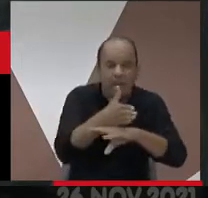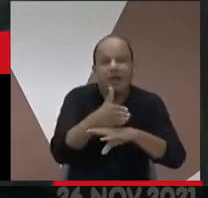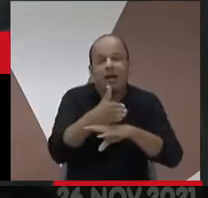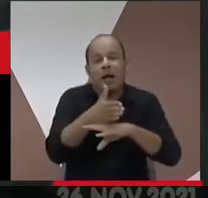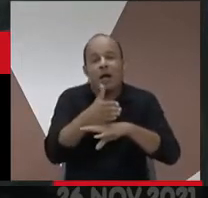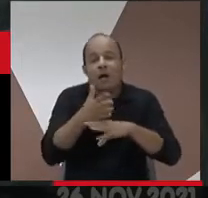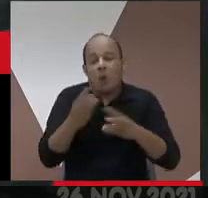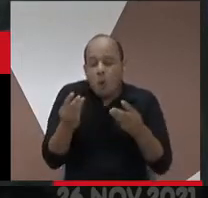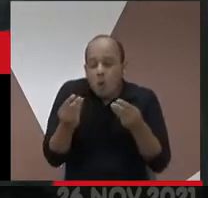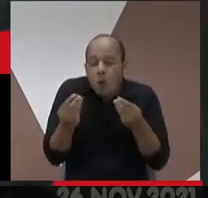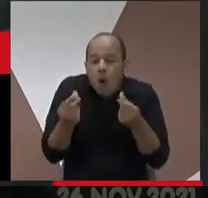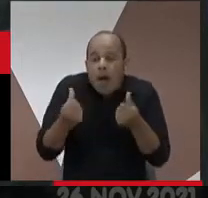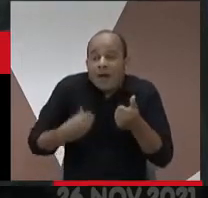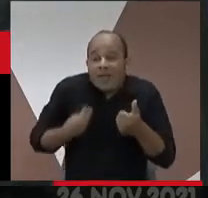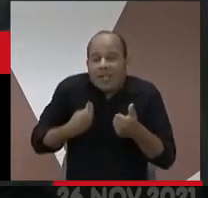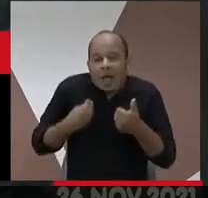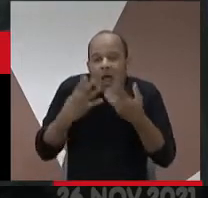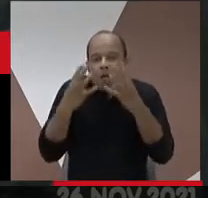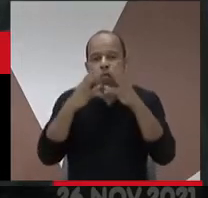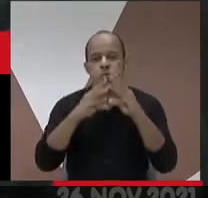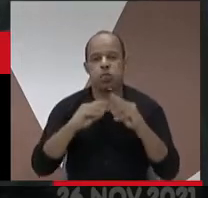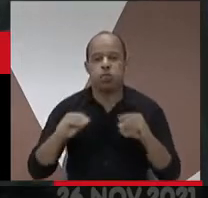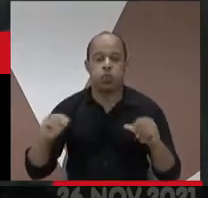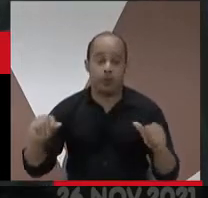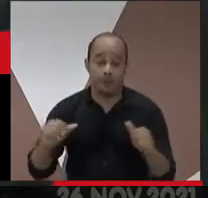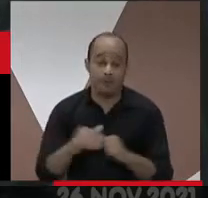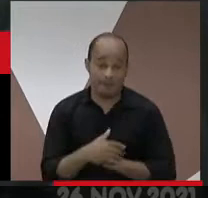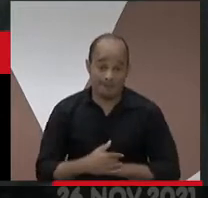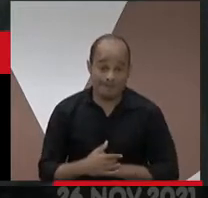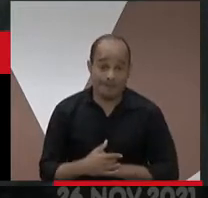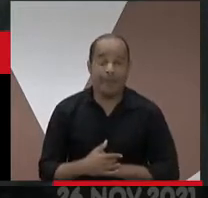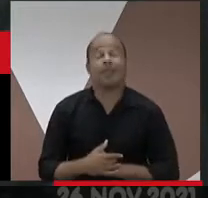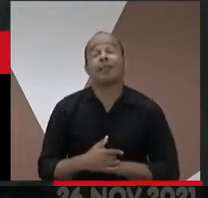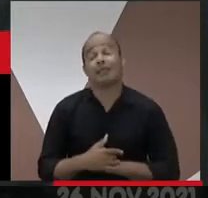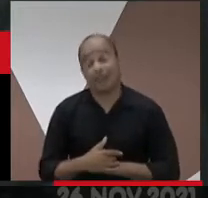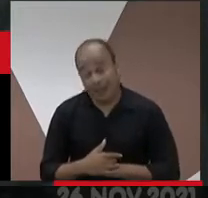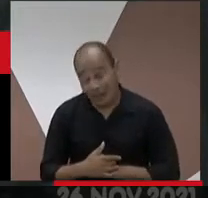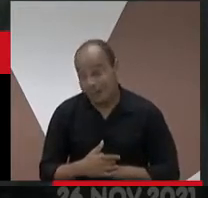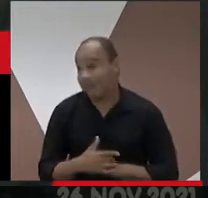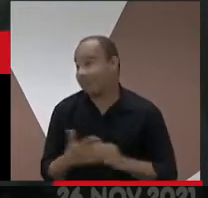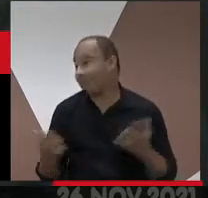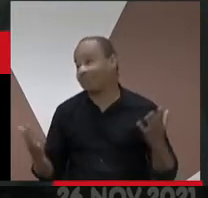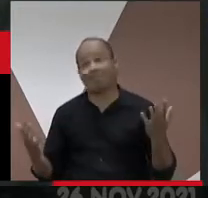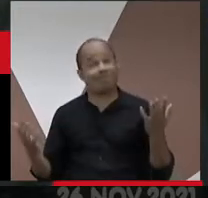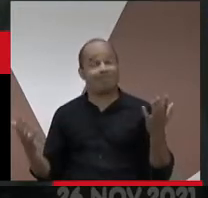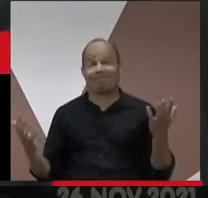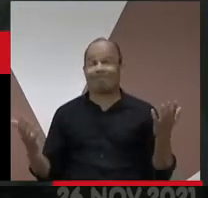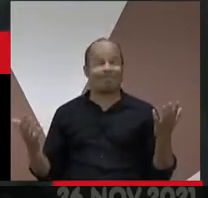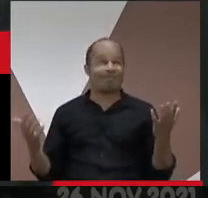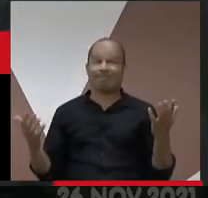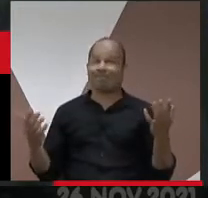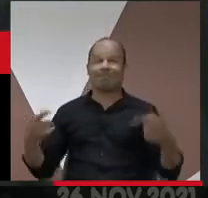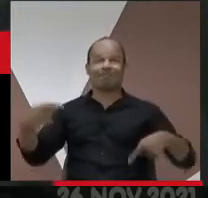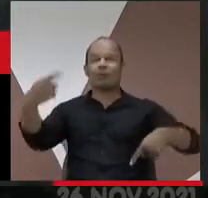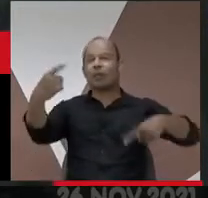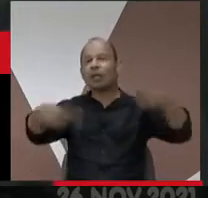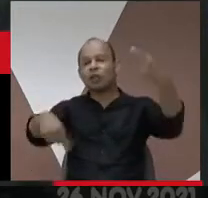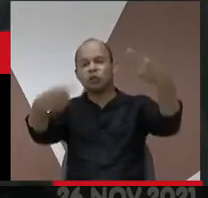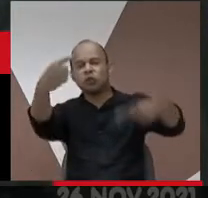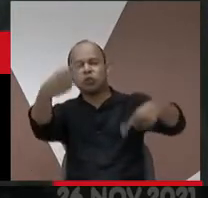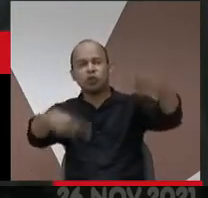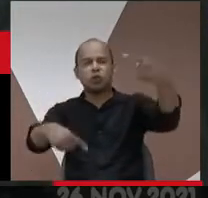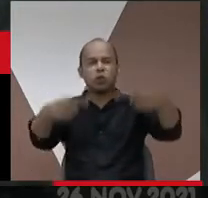vida. Então, este impacto, nós não podemos discutir uma contrapartida